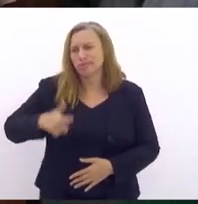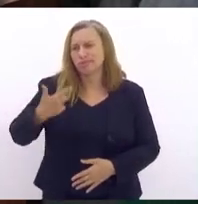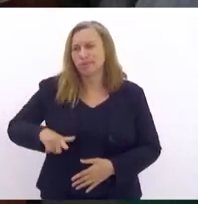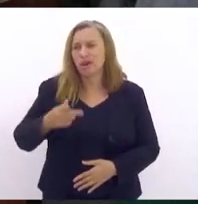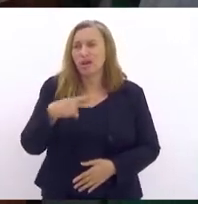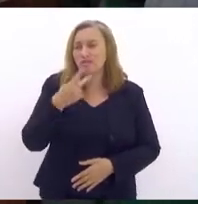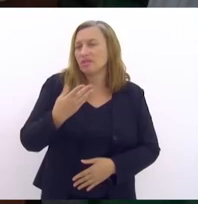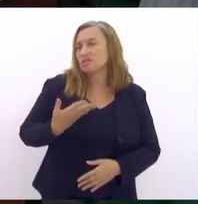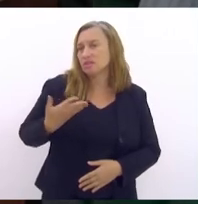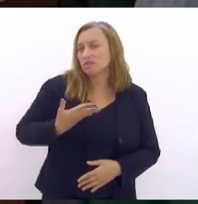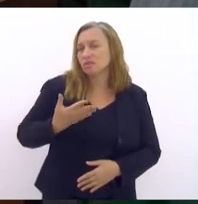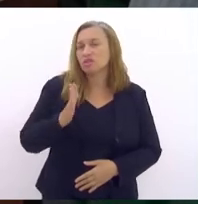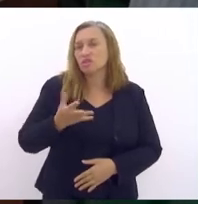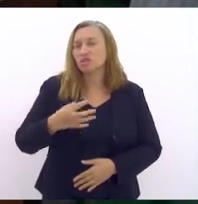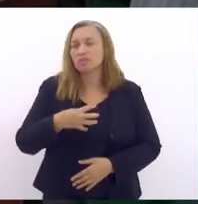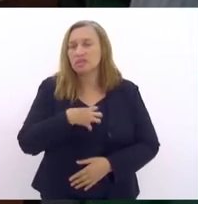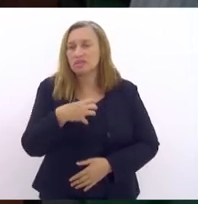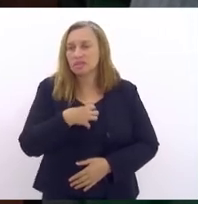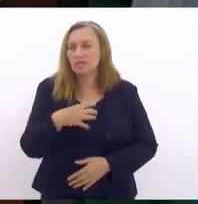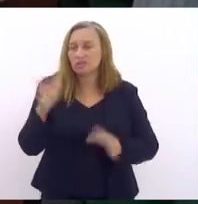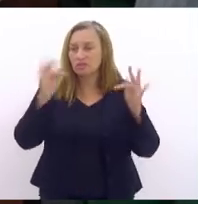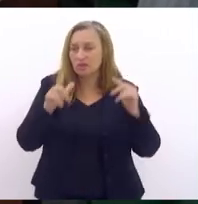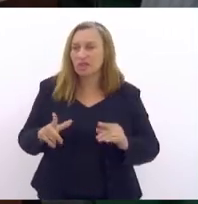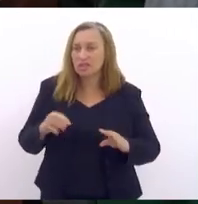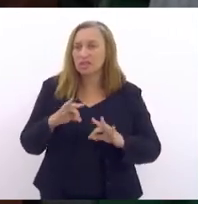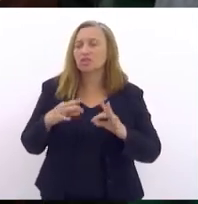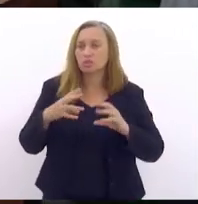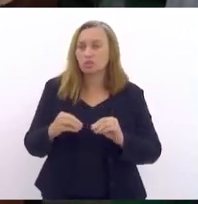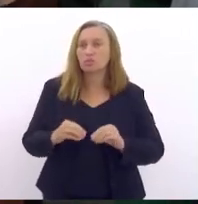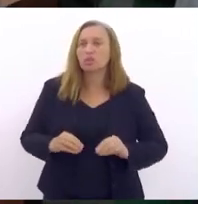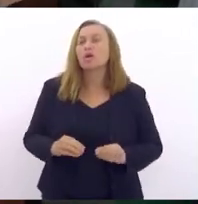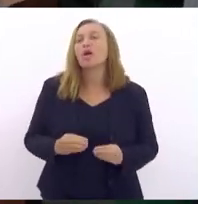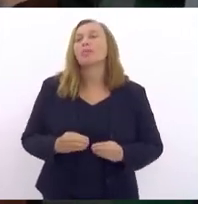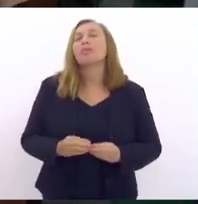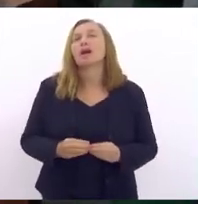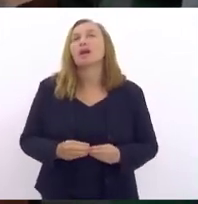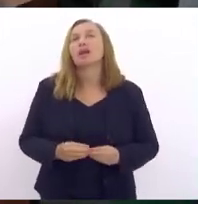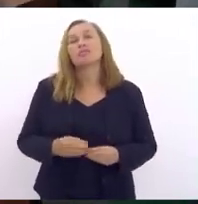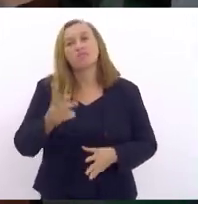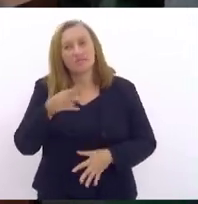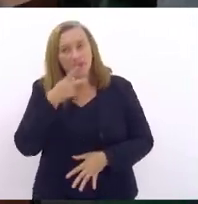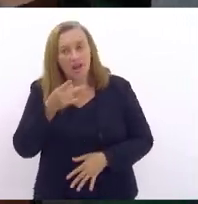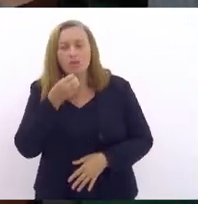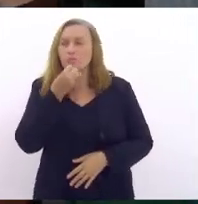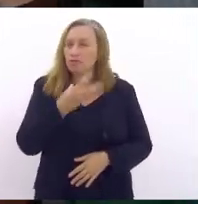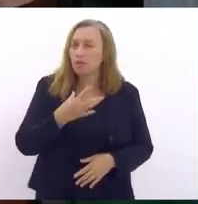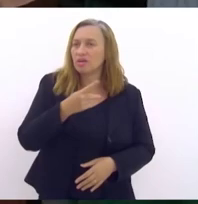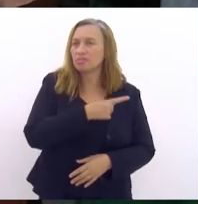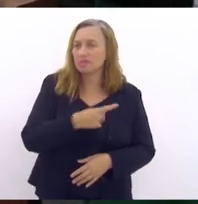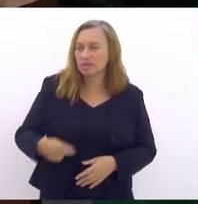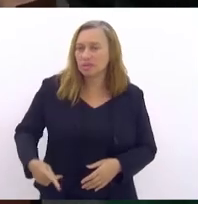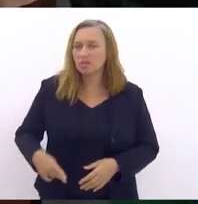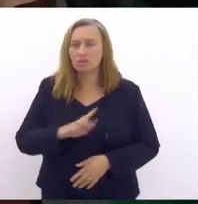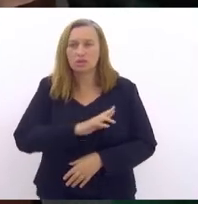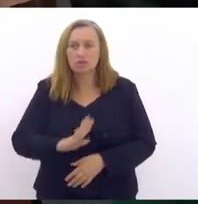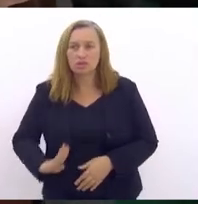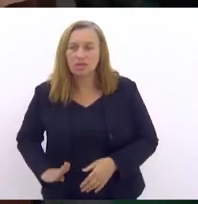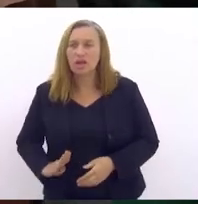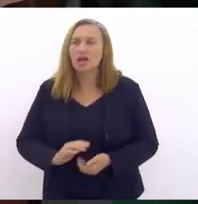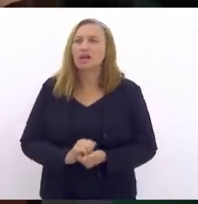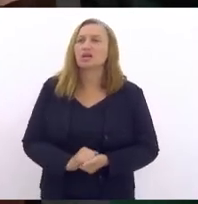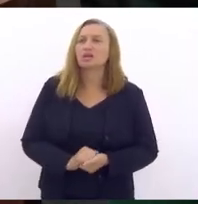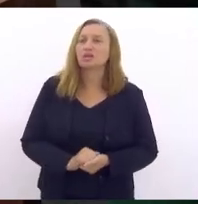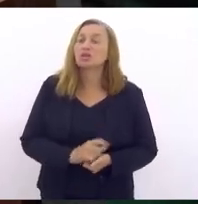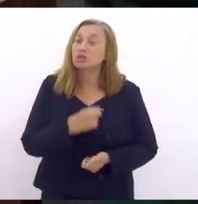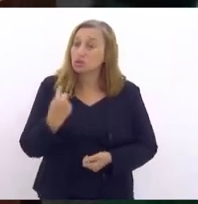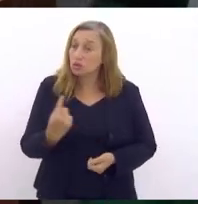dos nossos colegas, já me sinto contemplada nesse sentido, e bem colocado o presidente Bacelar, que